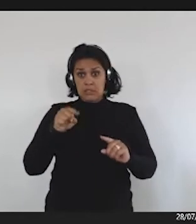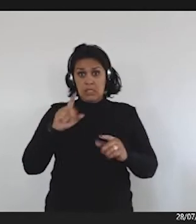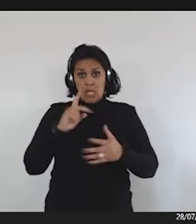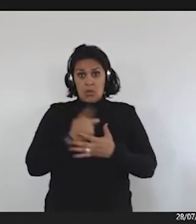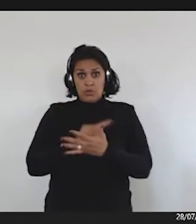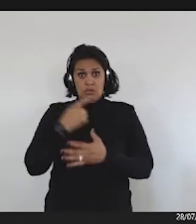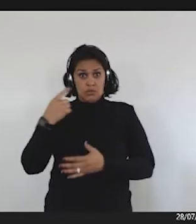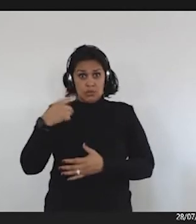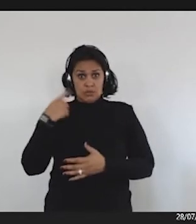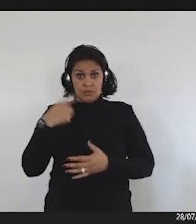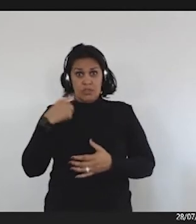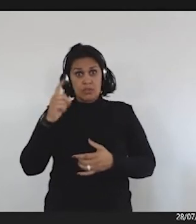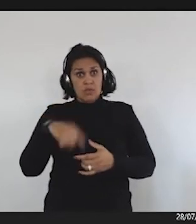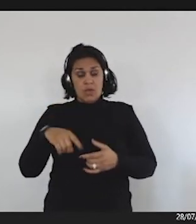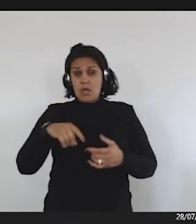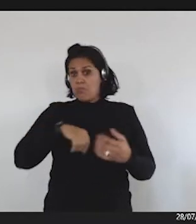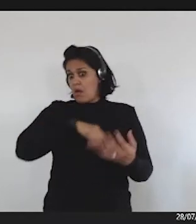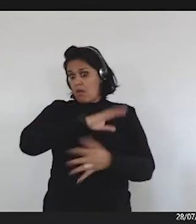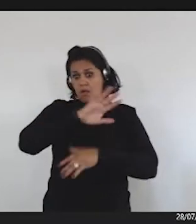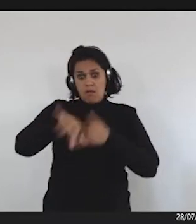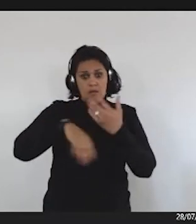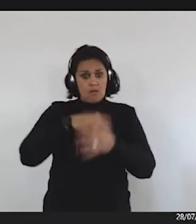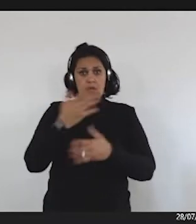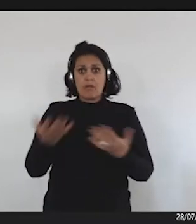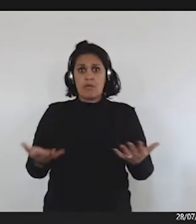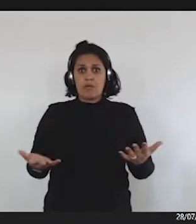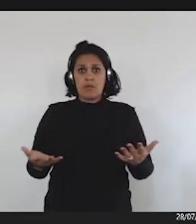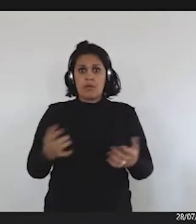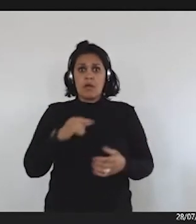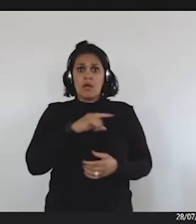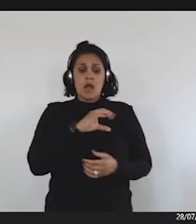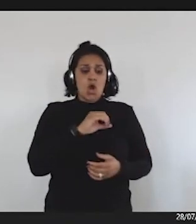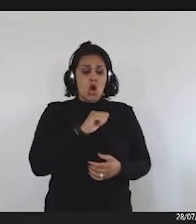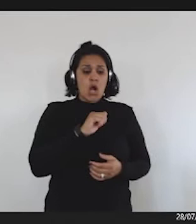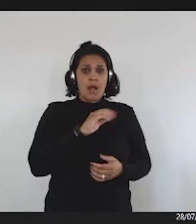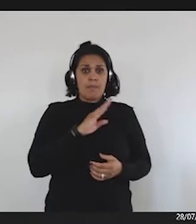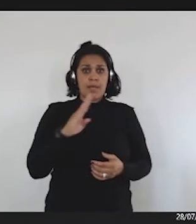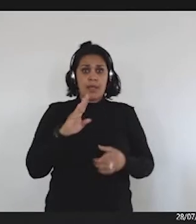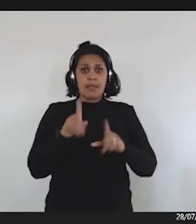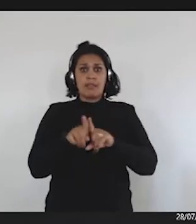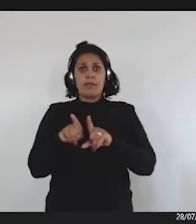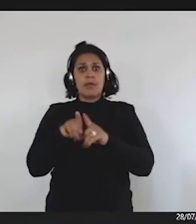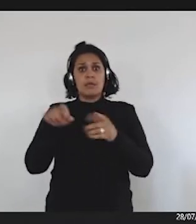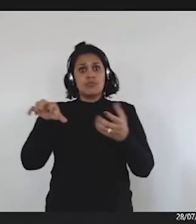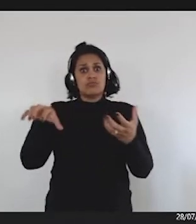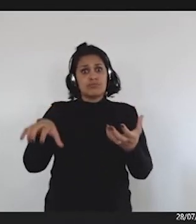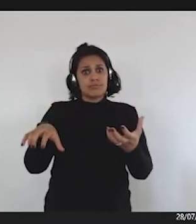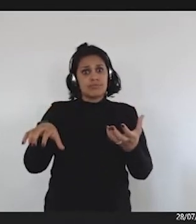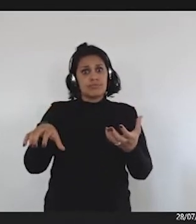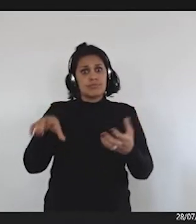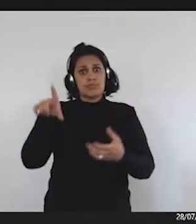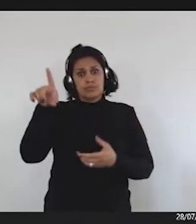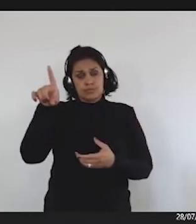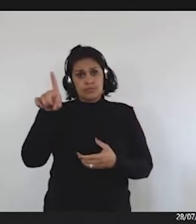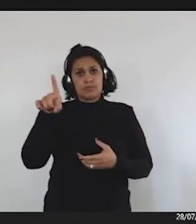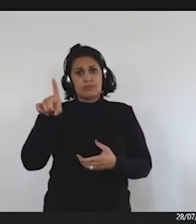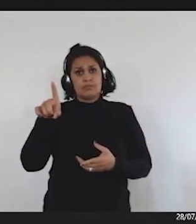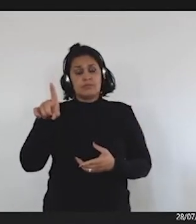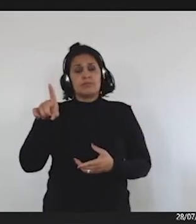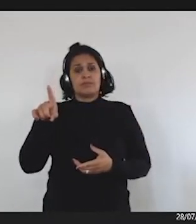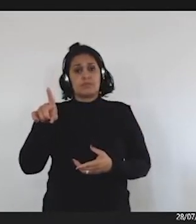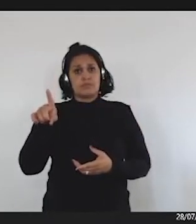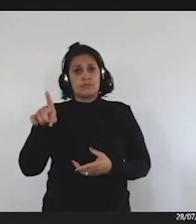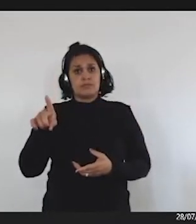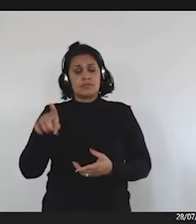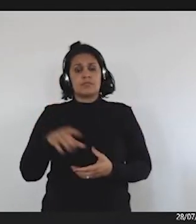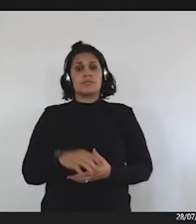momento, incontrolável, ao ponto da OAB e do próprio parlamento, que é a representação